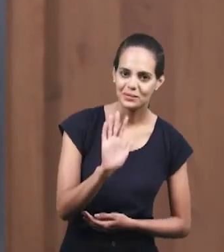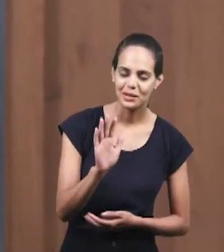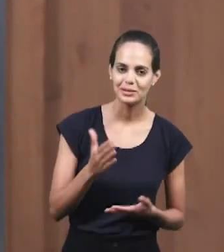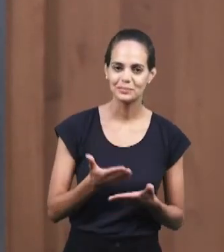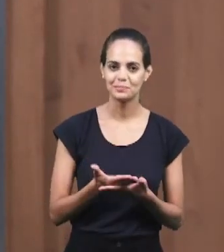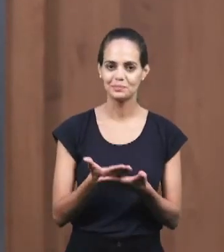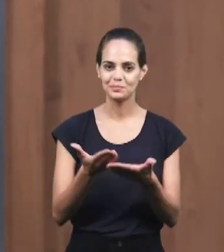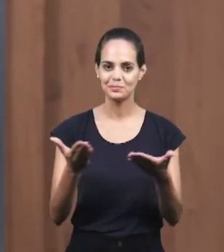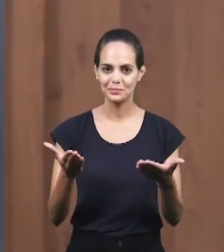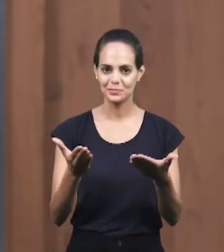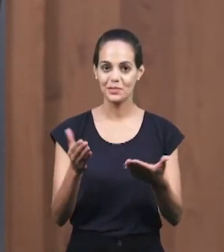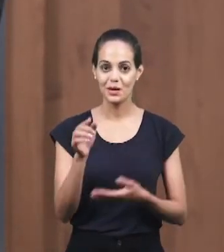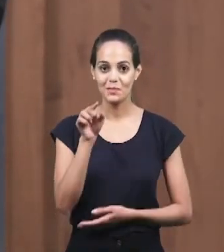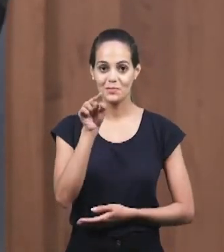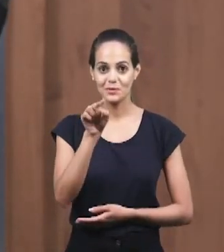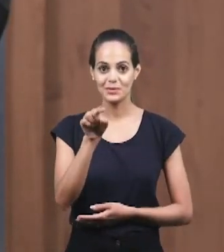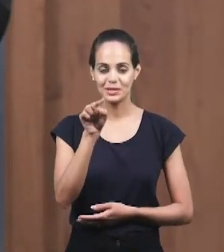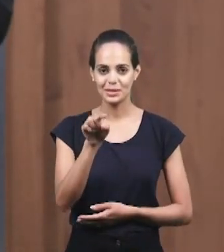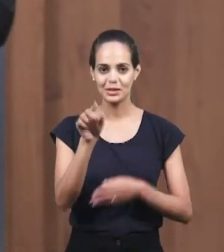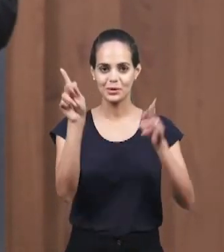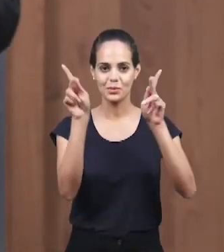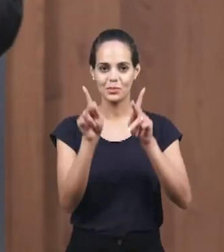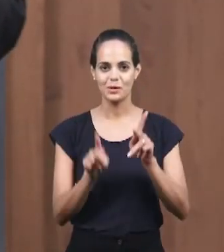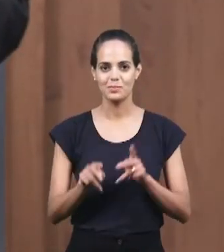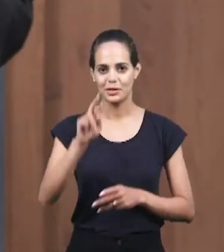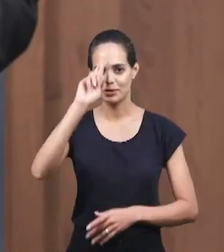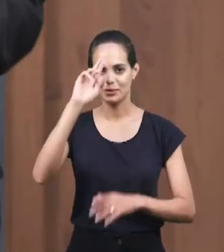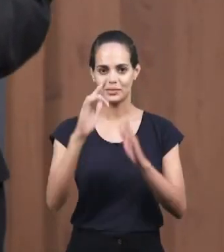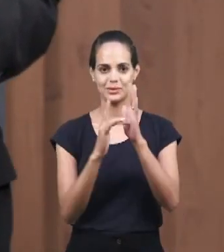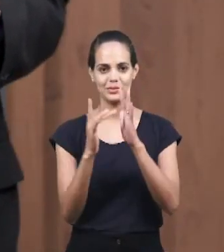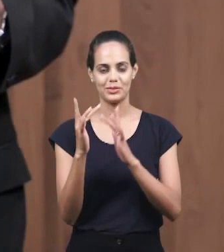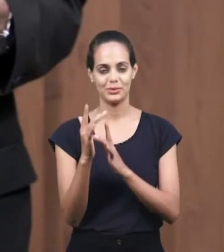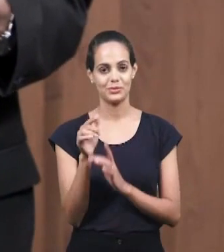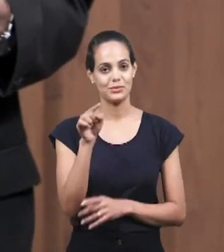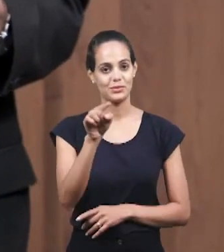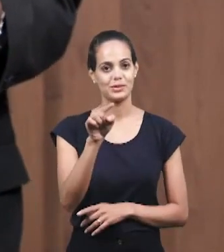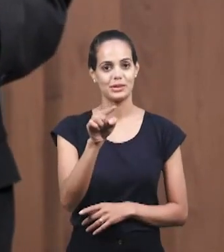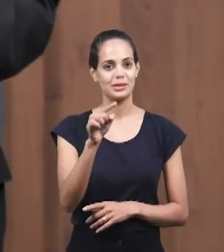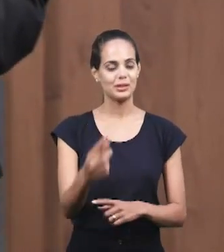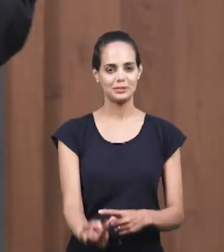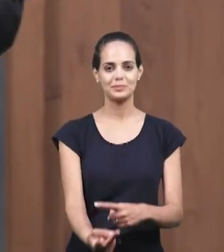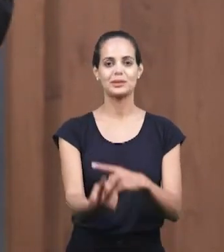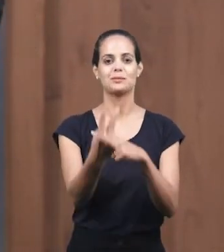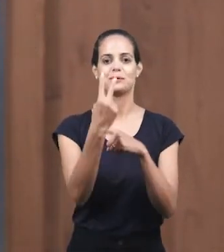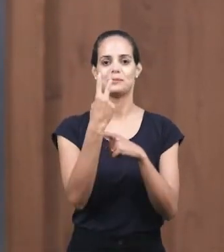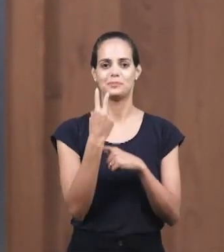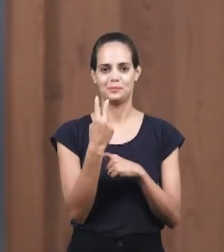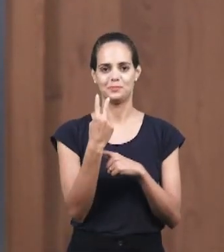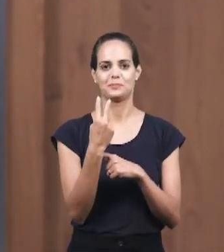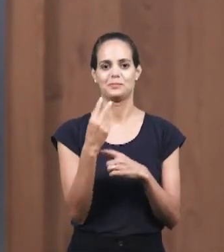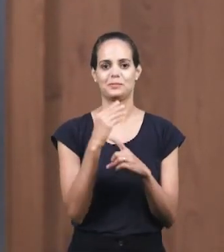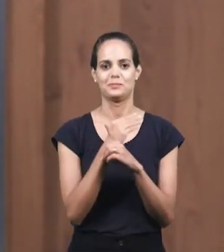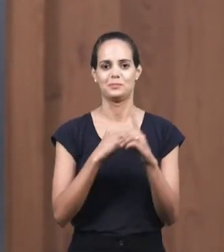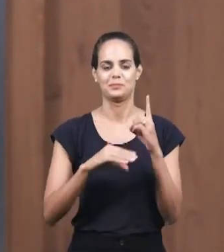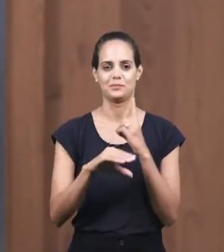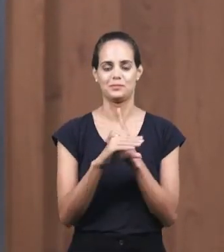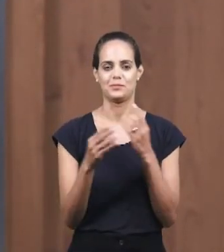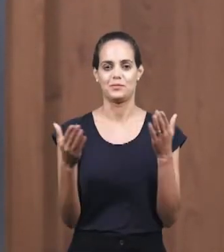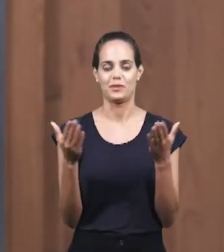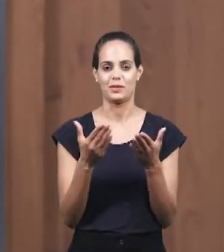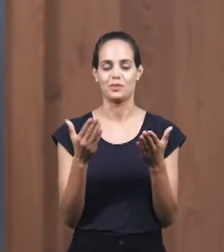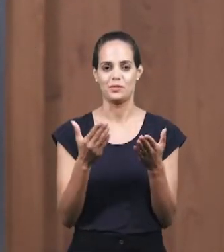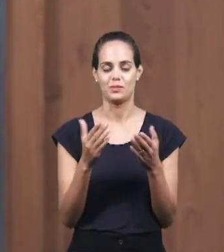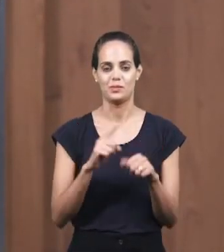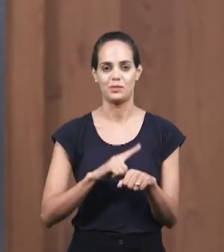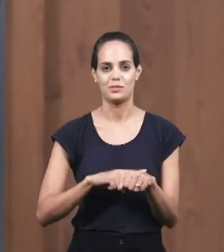quero cumprimentar a você com a paz do Senhor Jesus, meu irmão, minha irmã, você que participa conosco dessa programação agora, às 9h30 da